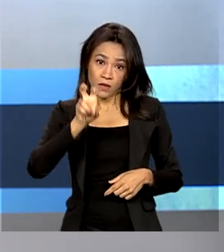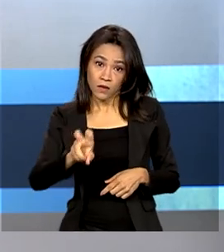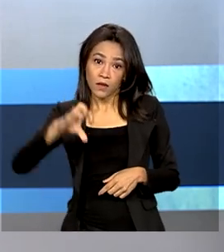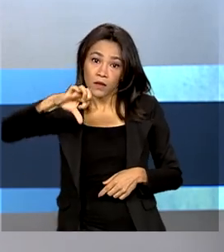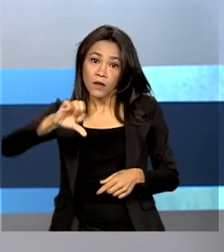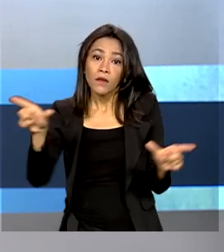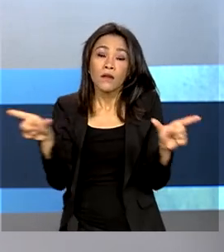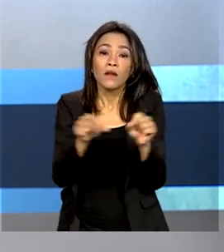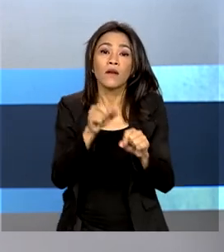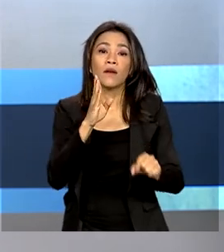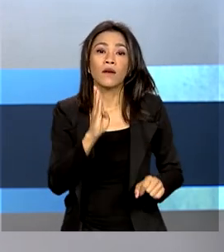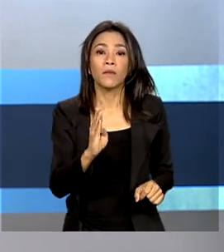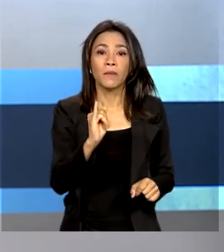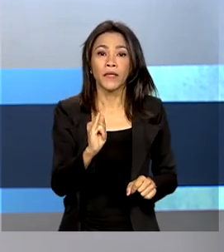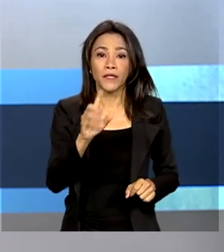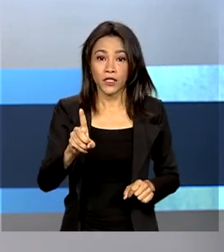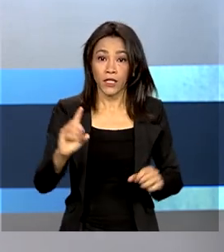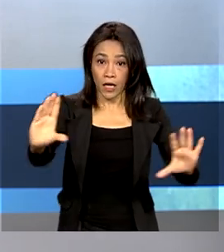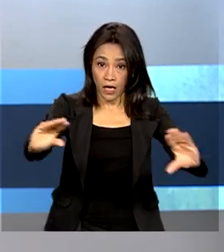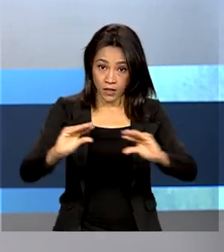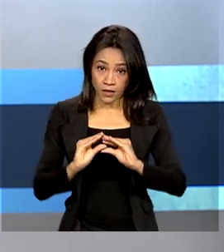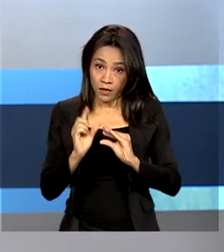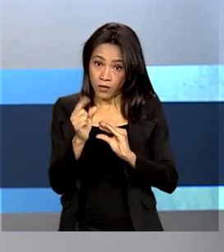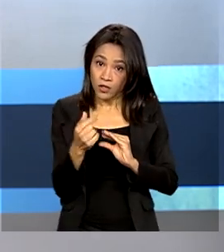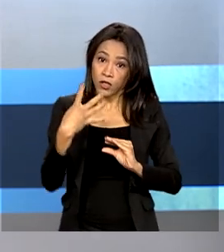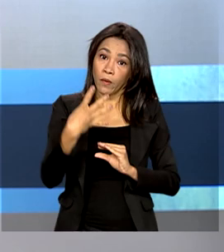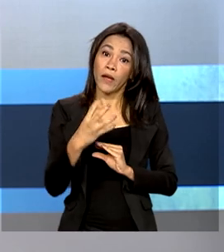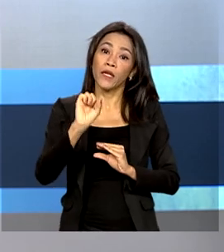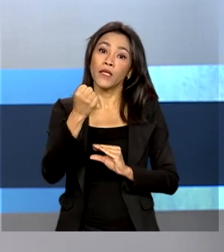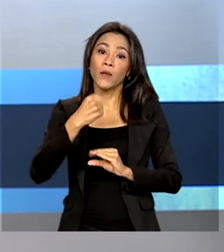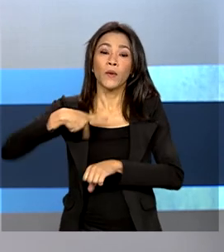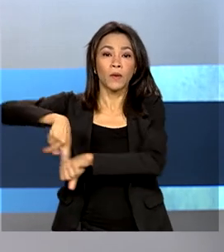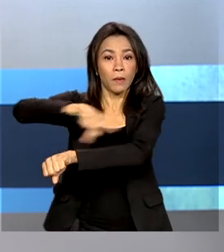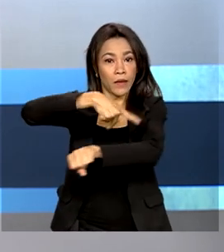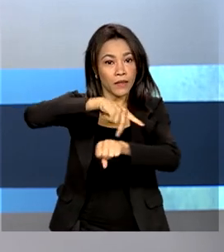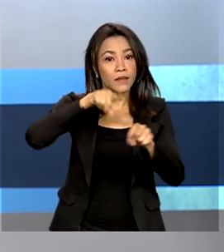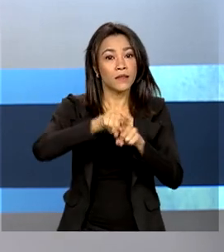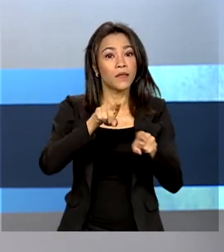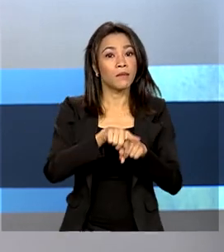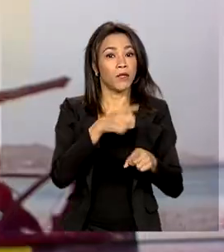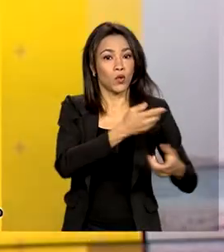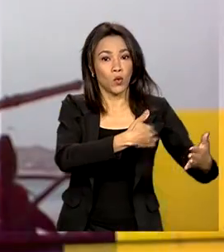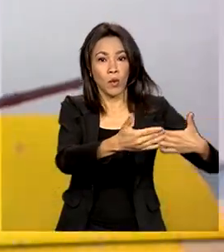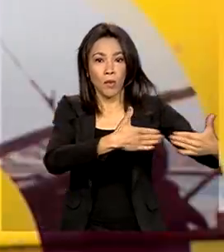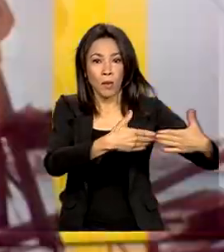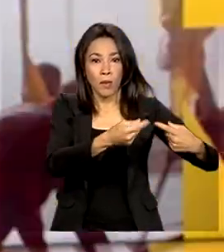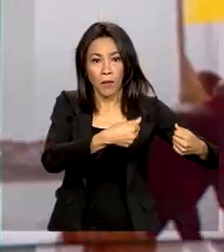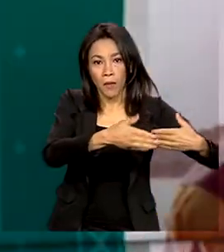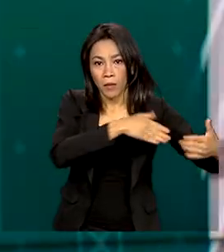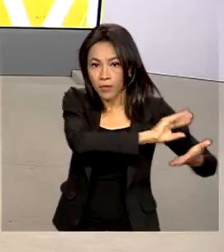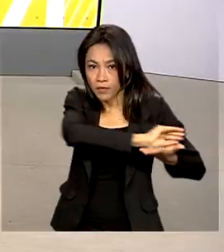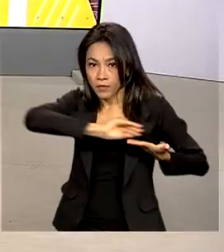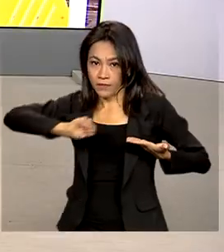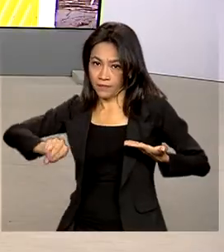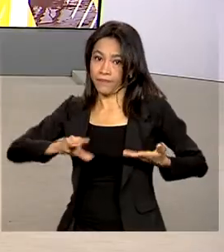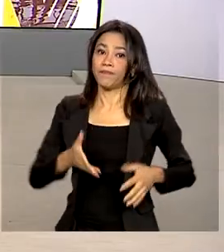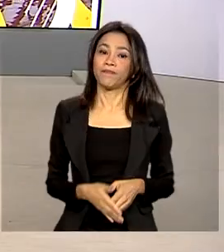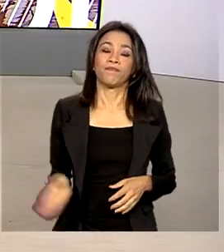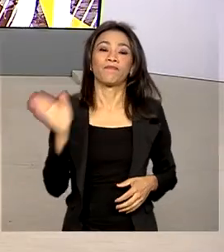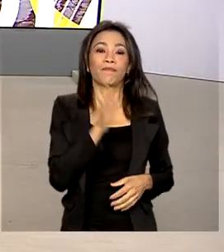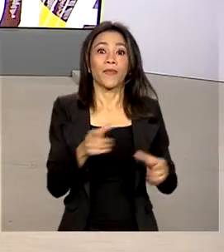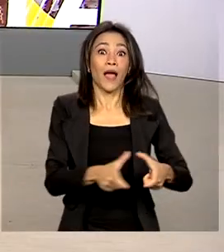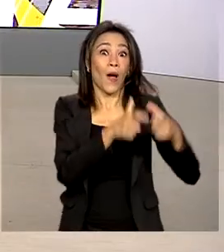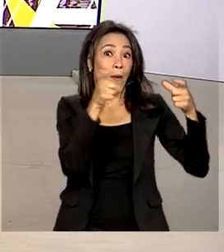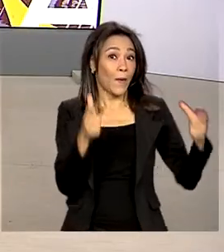recebe recursos dos 48 países membros e também do mercado financeiro. Aumento do emprego, crescimento